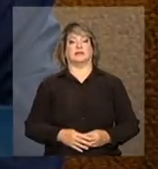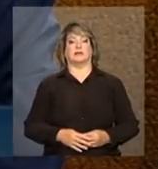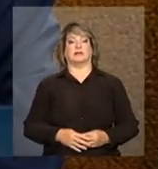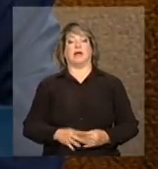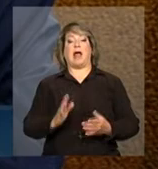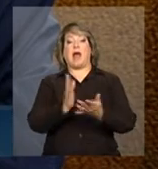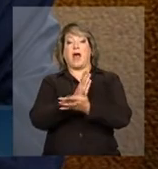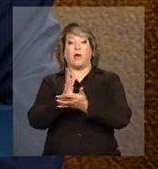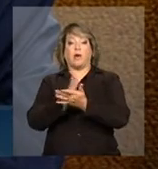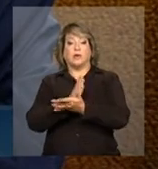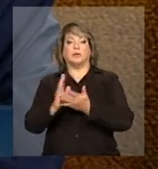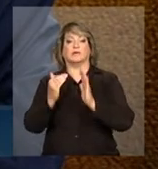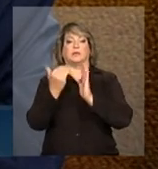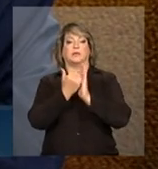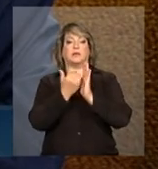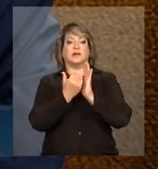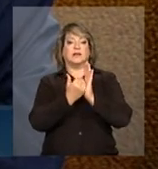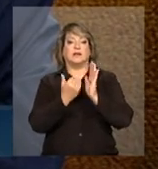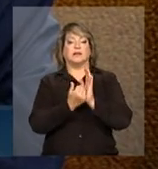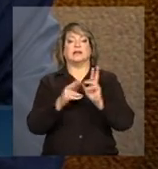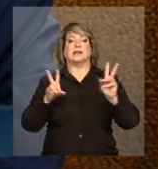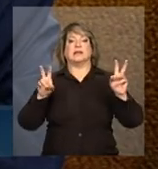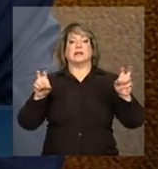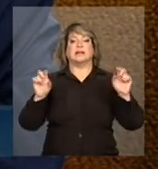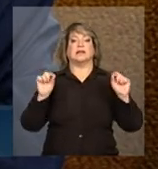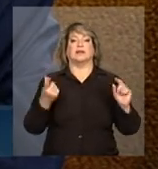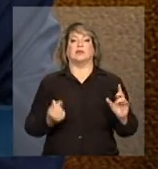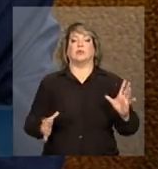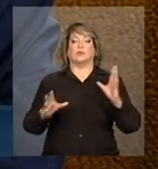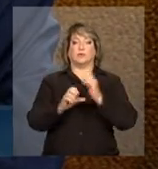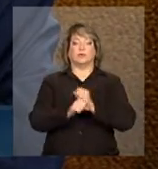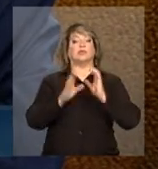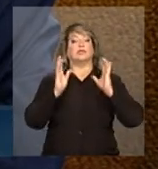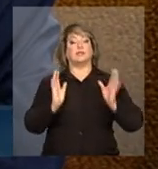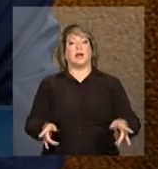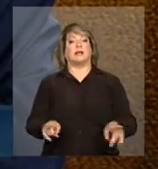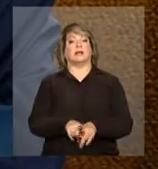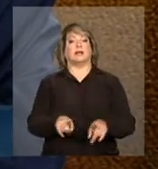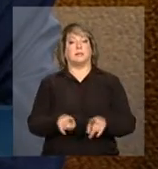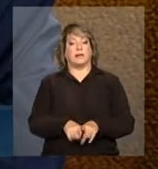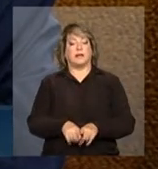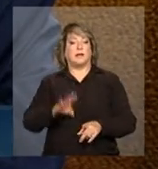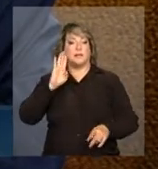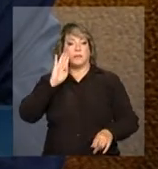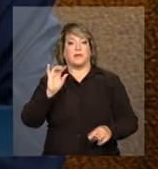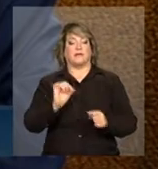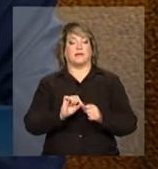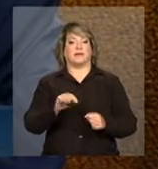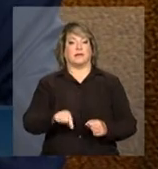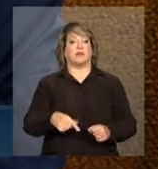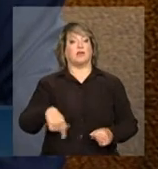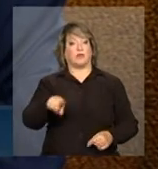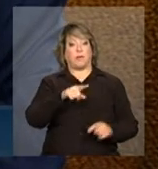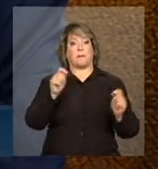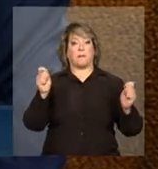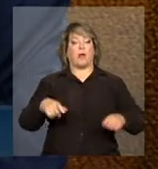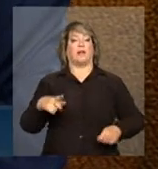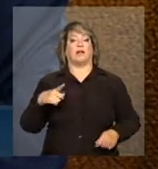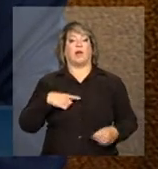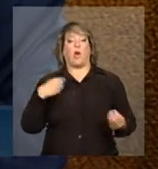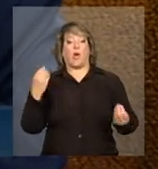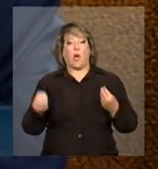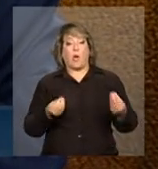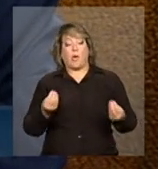alguns programas e temas orçamentários que já também foram priorizados, para que vocês possam ter como elementos.